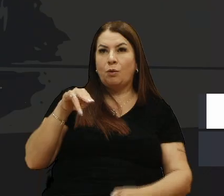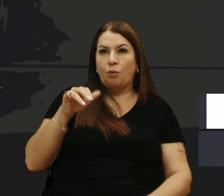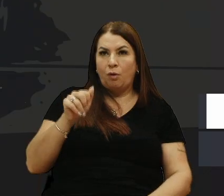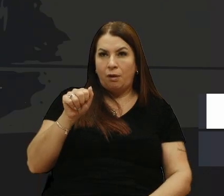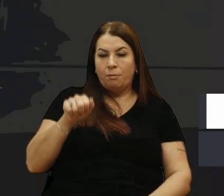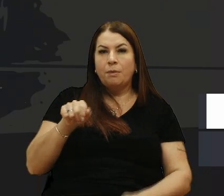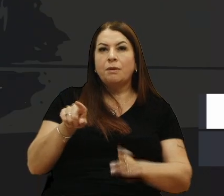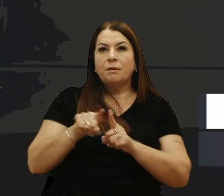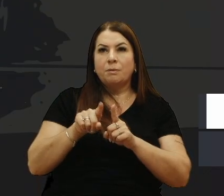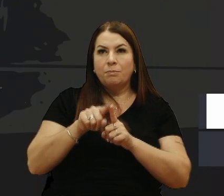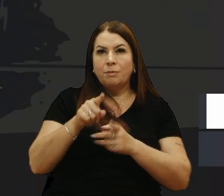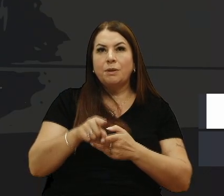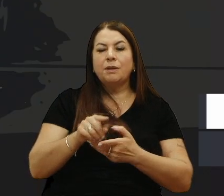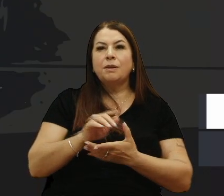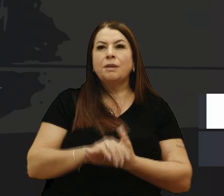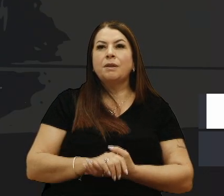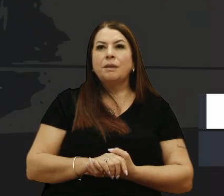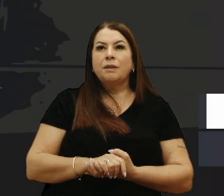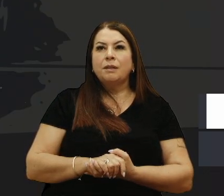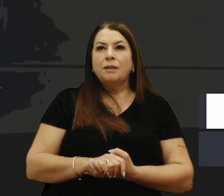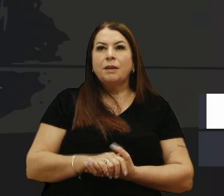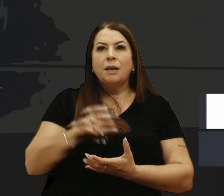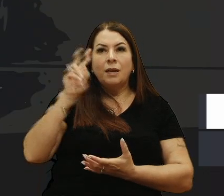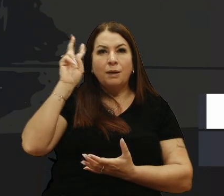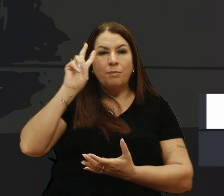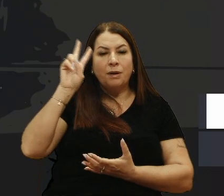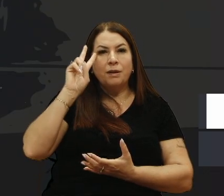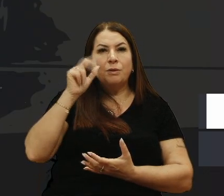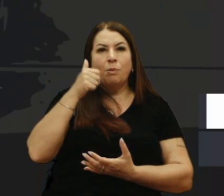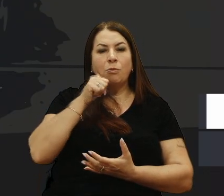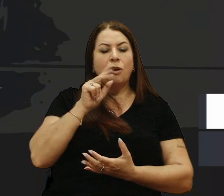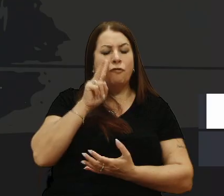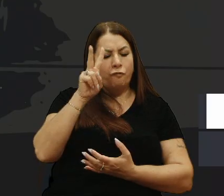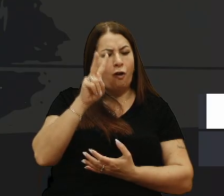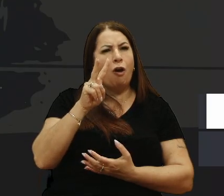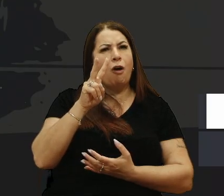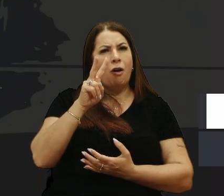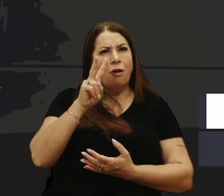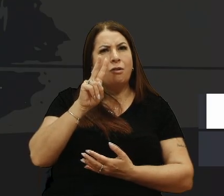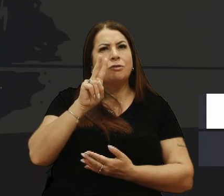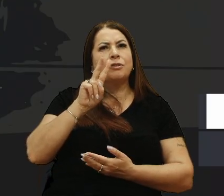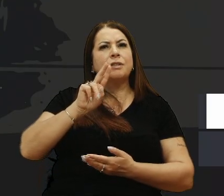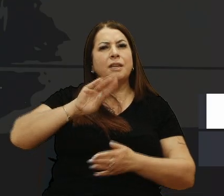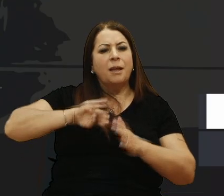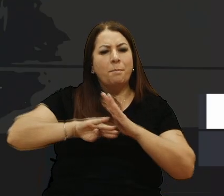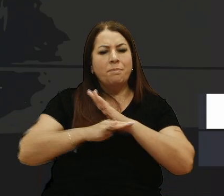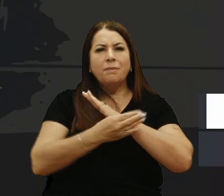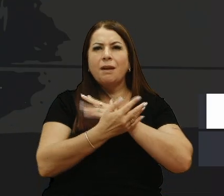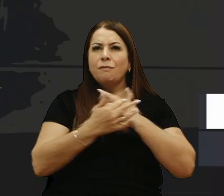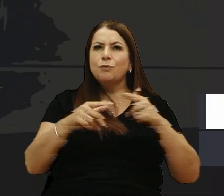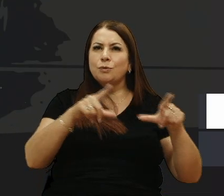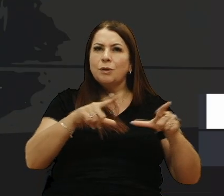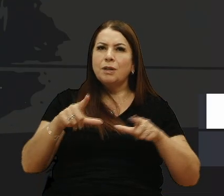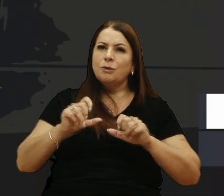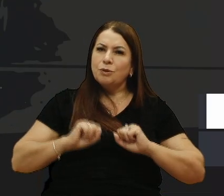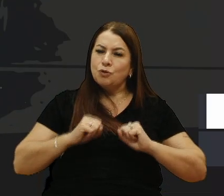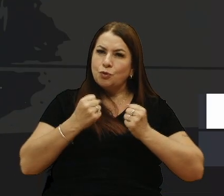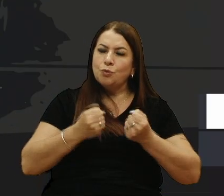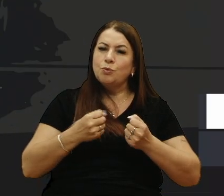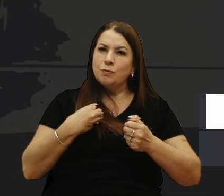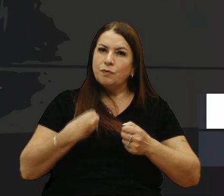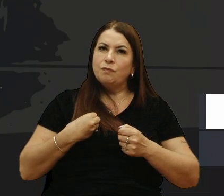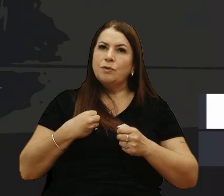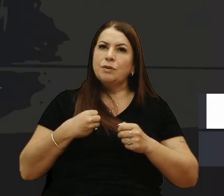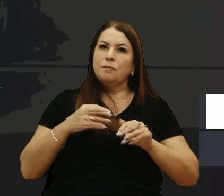Sutil Oliveira de Jesus é lembrada como uma mulher forte, resiliente, que dedicou sua vida à família e